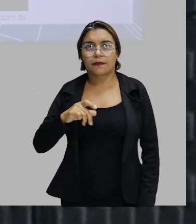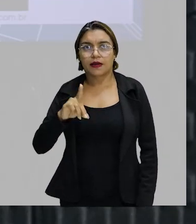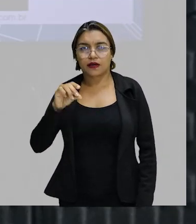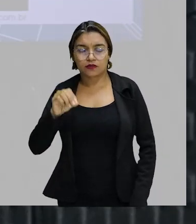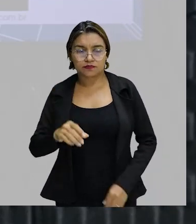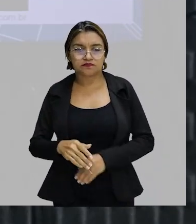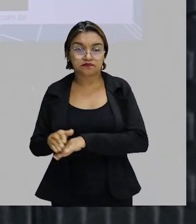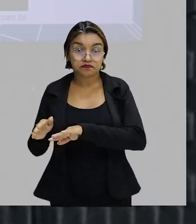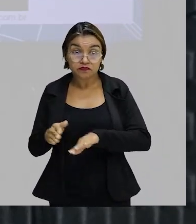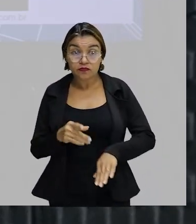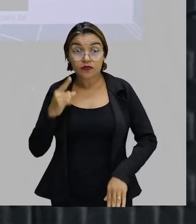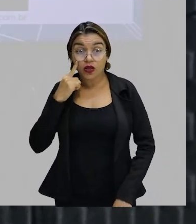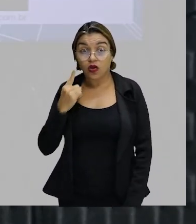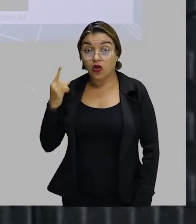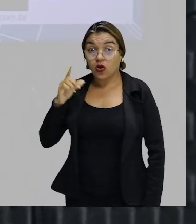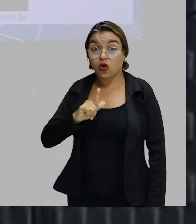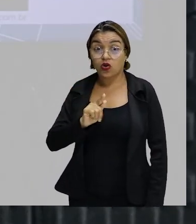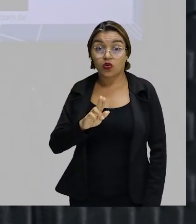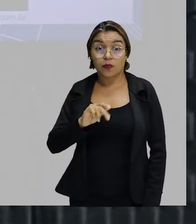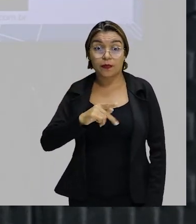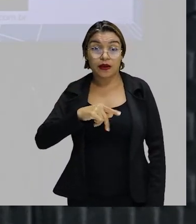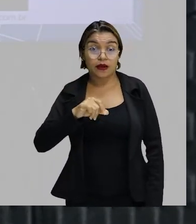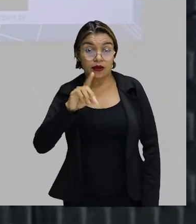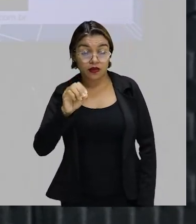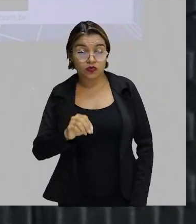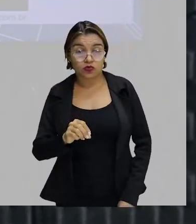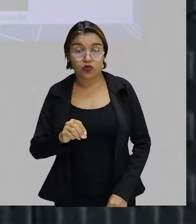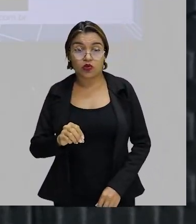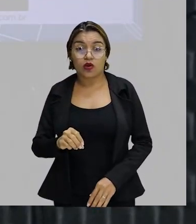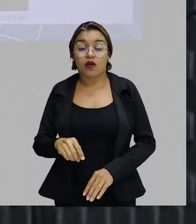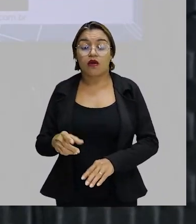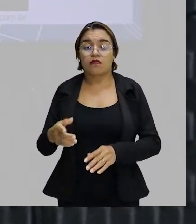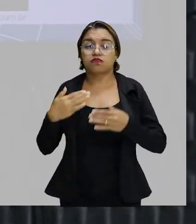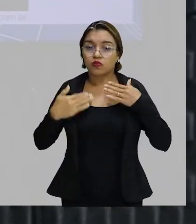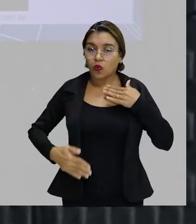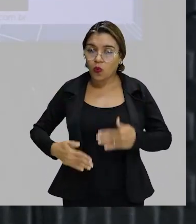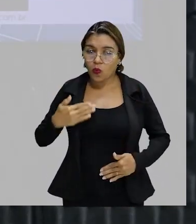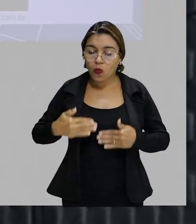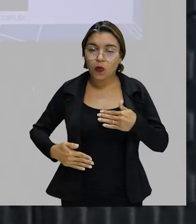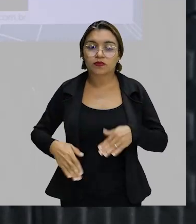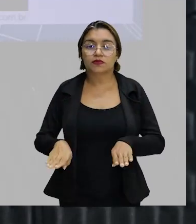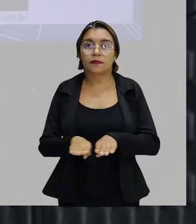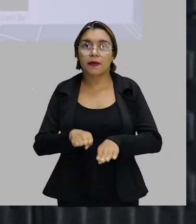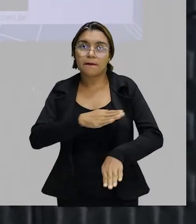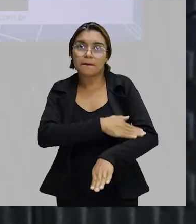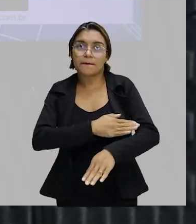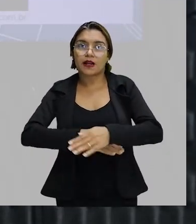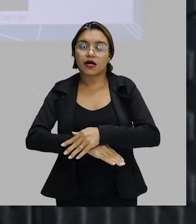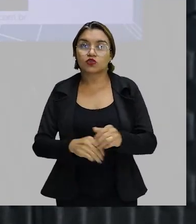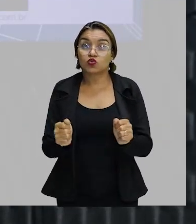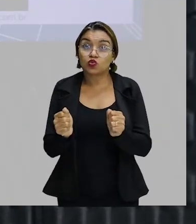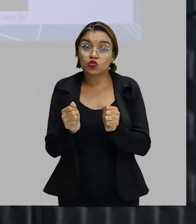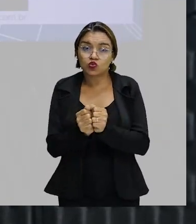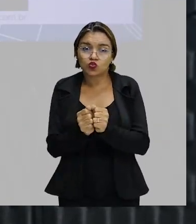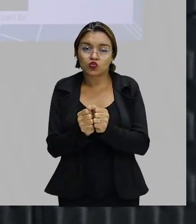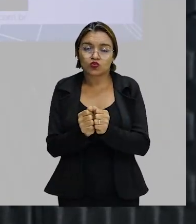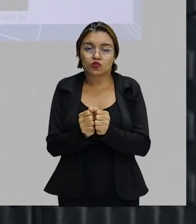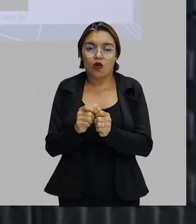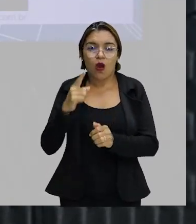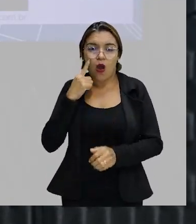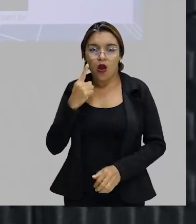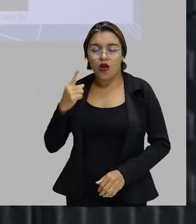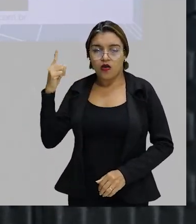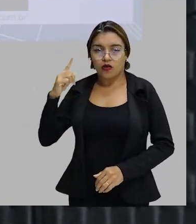salto grupado corpo e braços juntos ao joelho ficam ali flexionados como se tivesse se abraçando ó